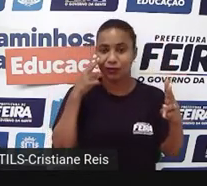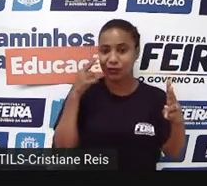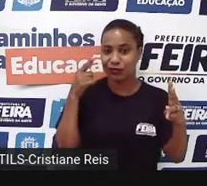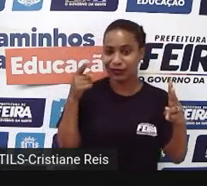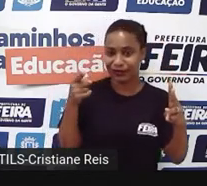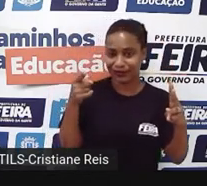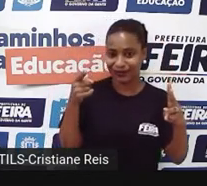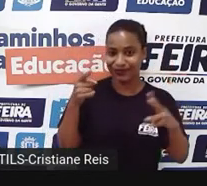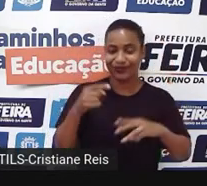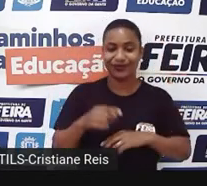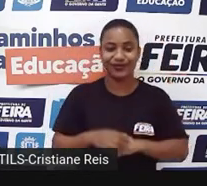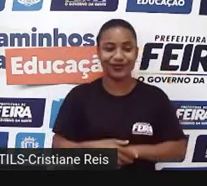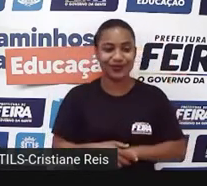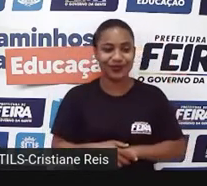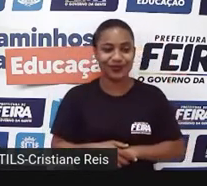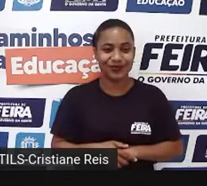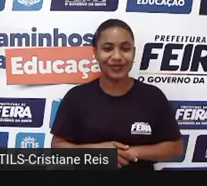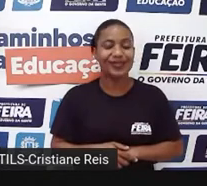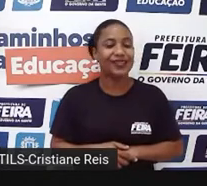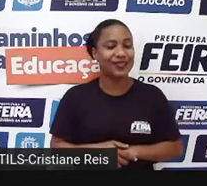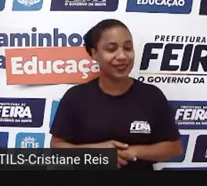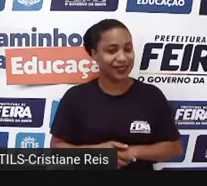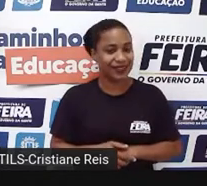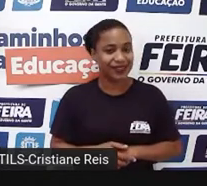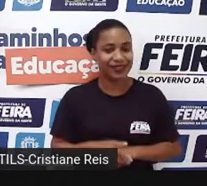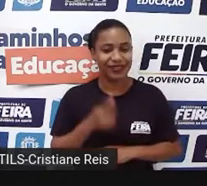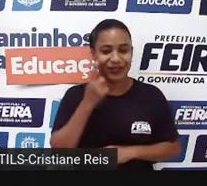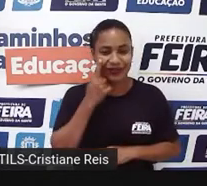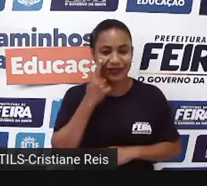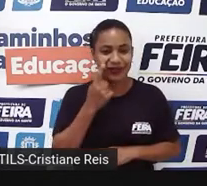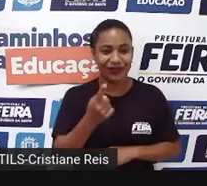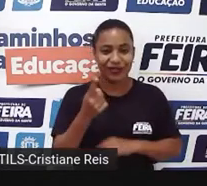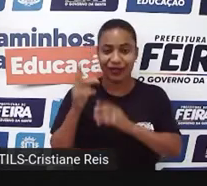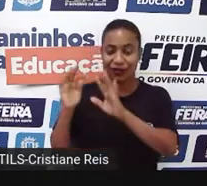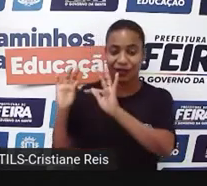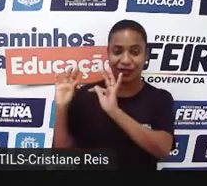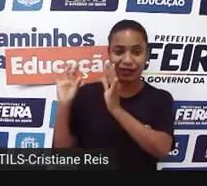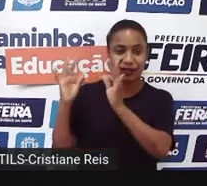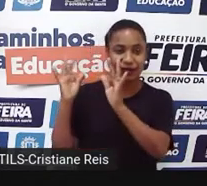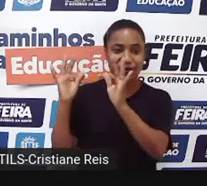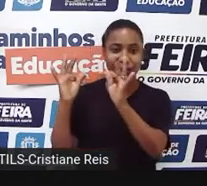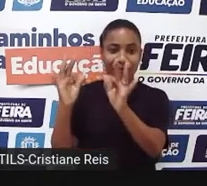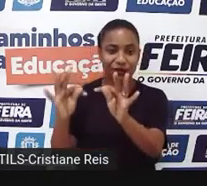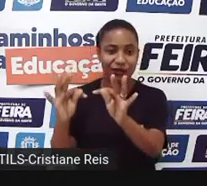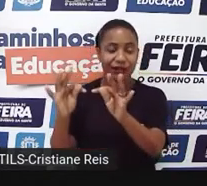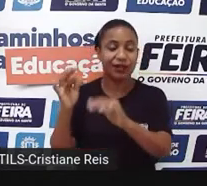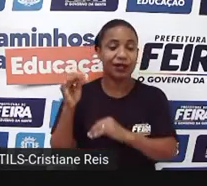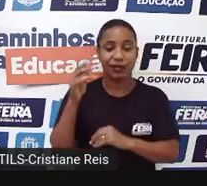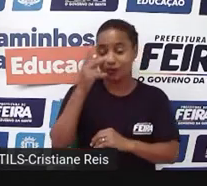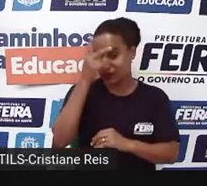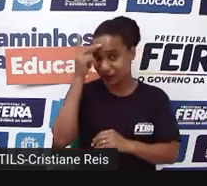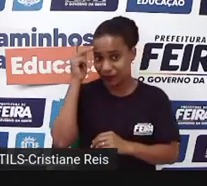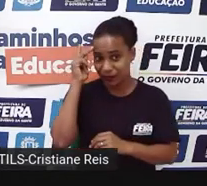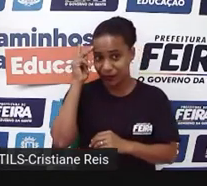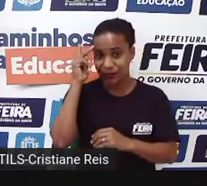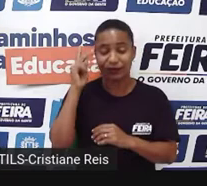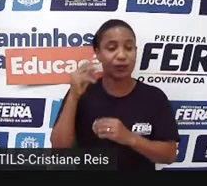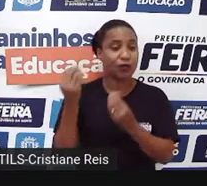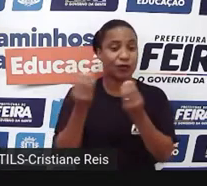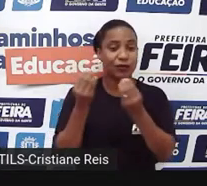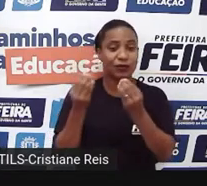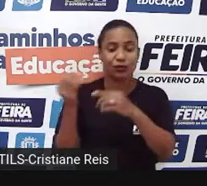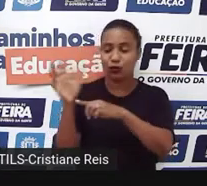Airona. Então, observem que a partir dessa tecnologia, né, desse instrumento, as projeções